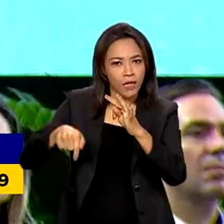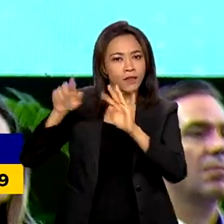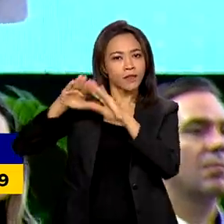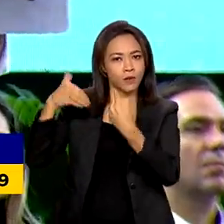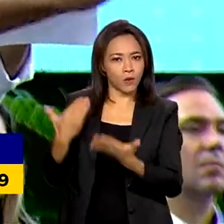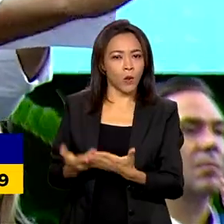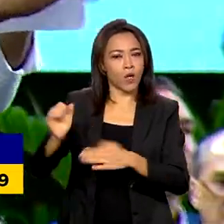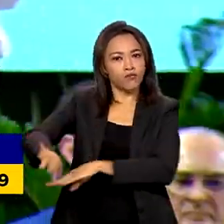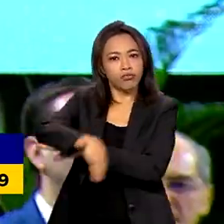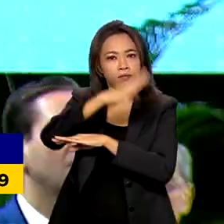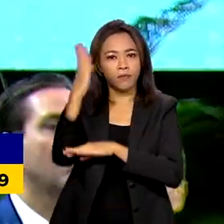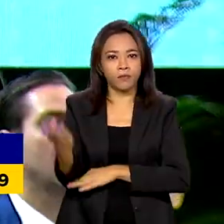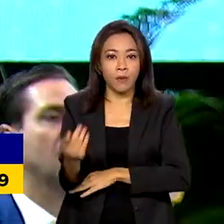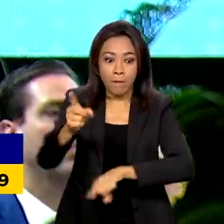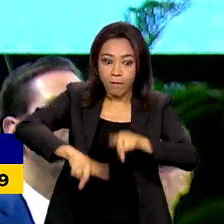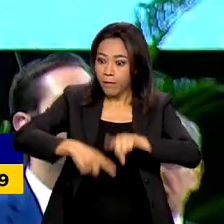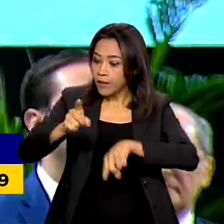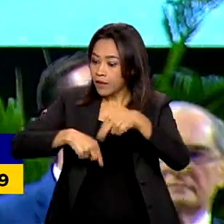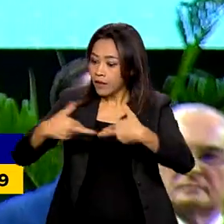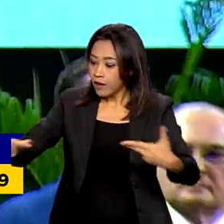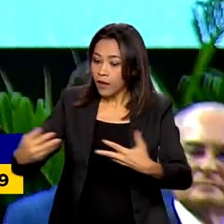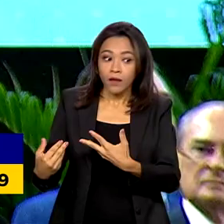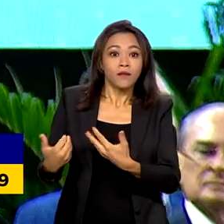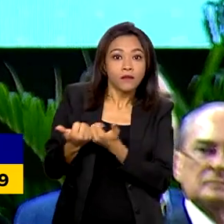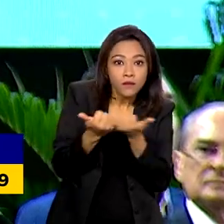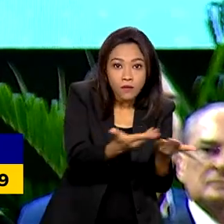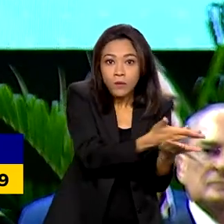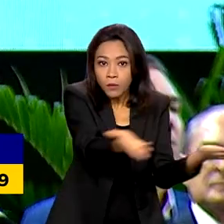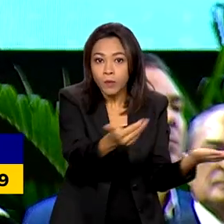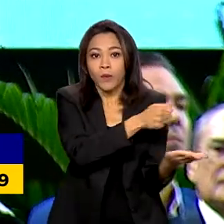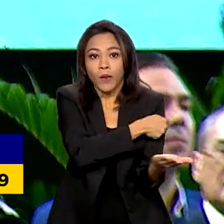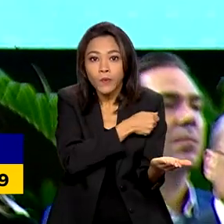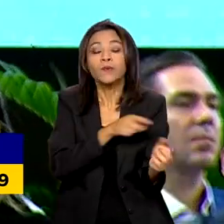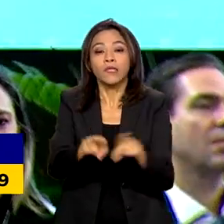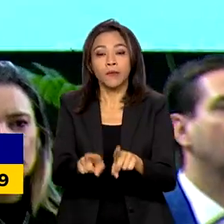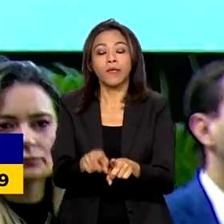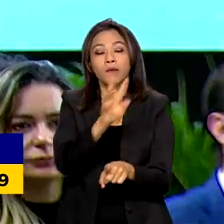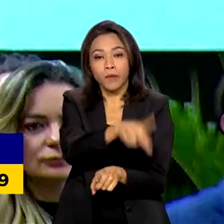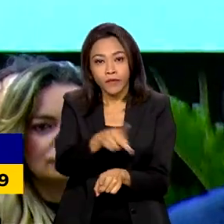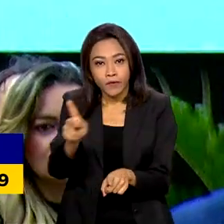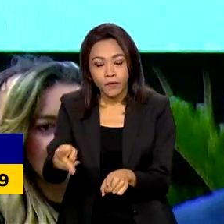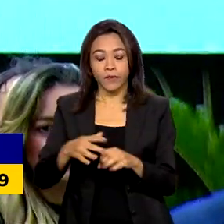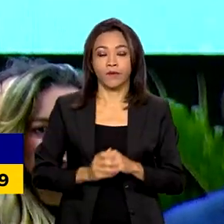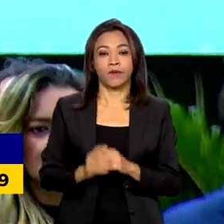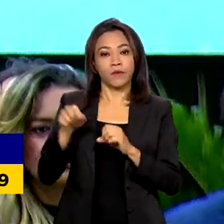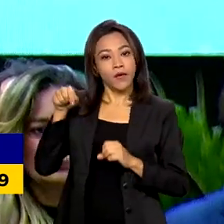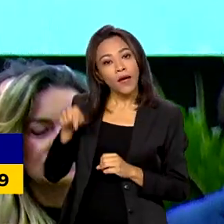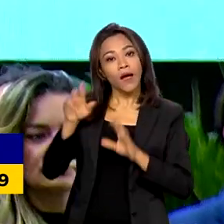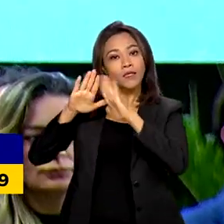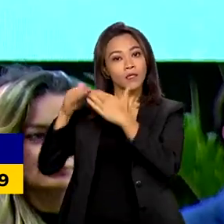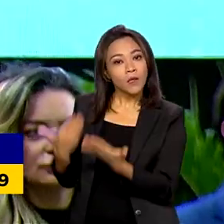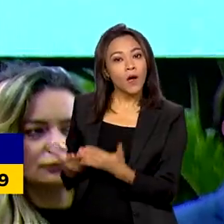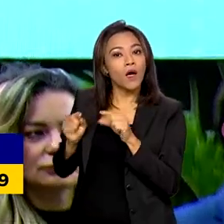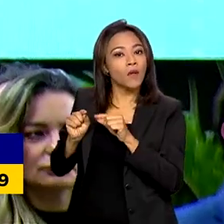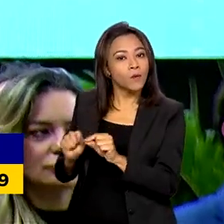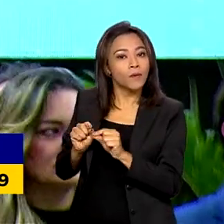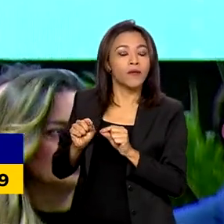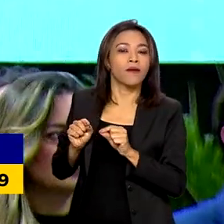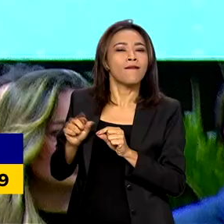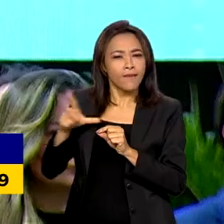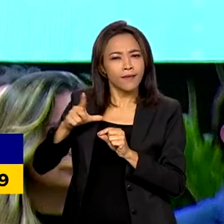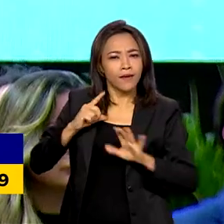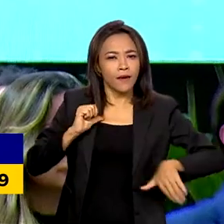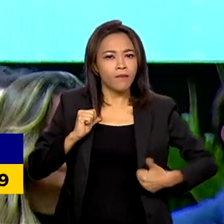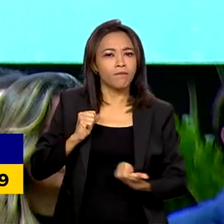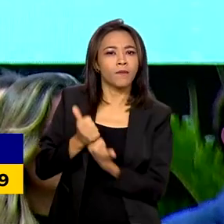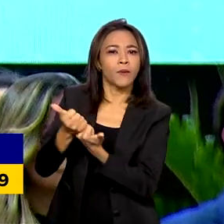de equipamento para o aluno, para o professor. Além disso, a escola ela vai ter apoio